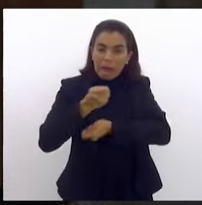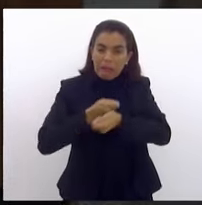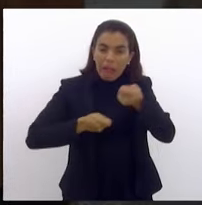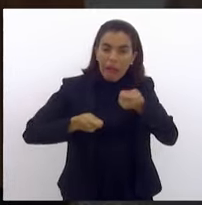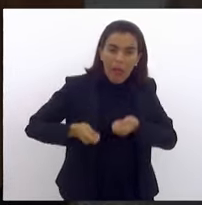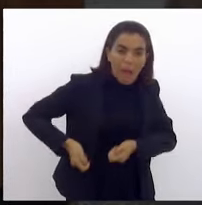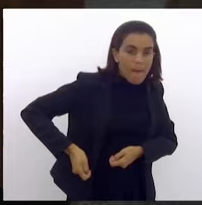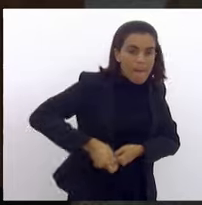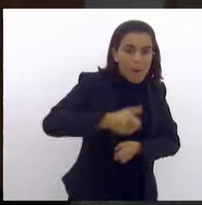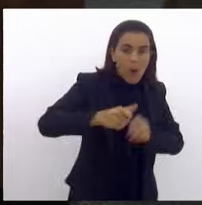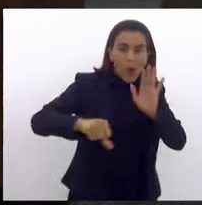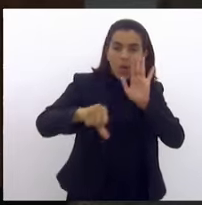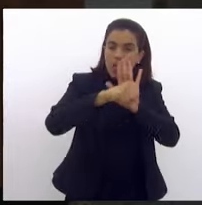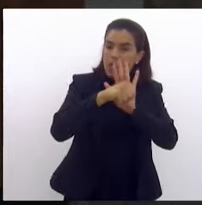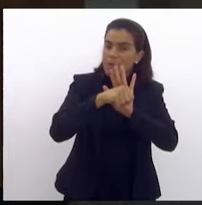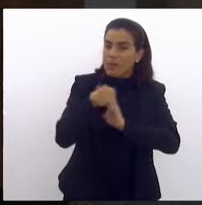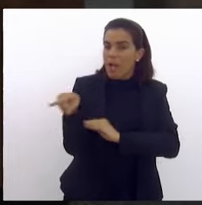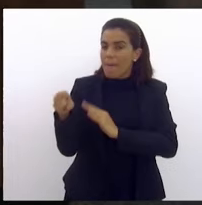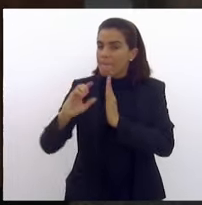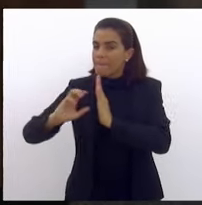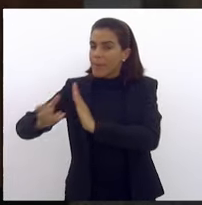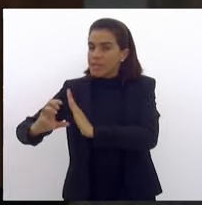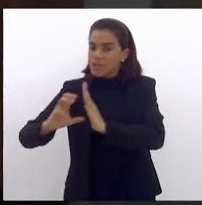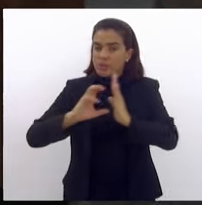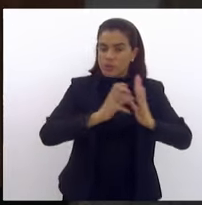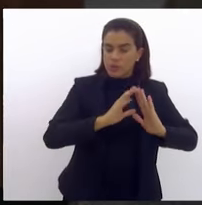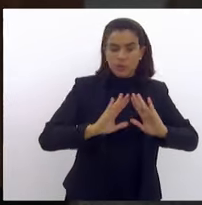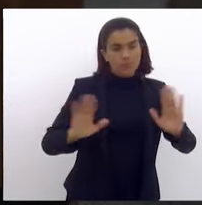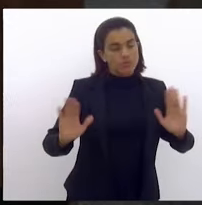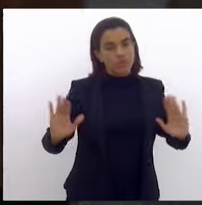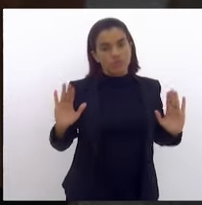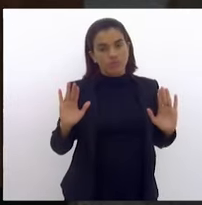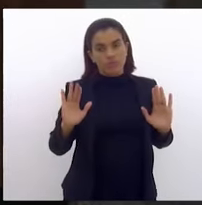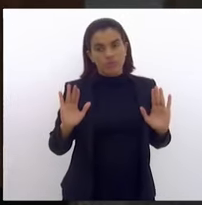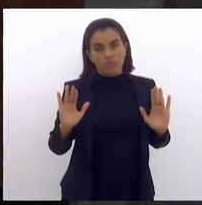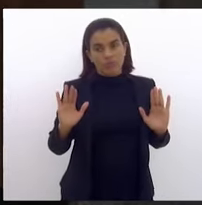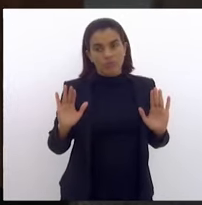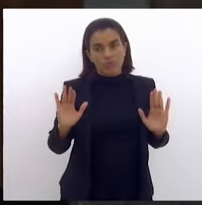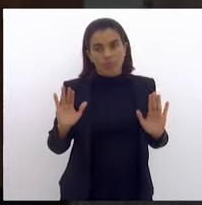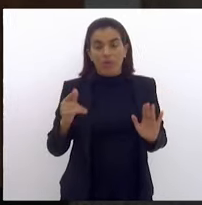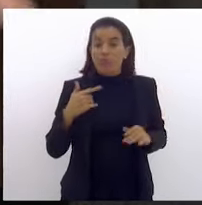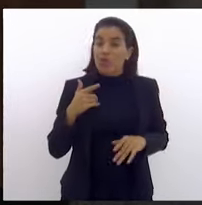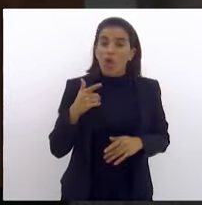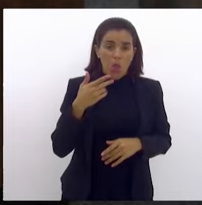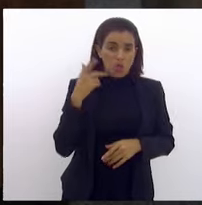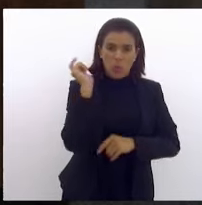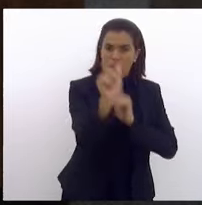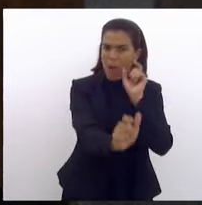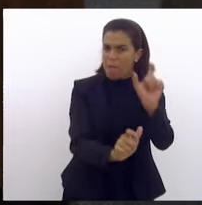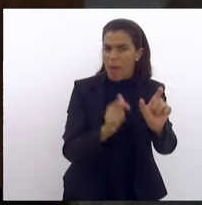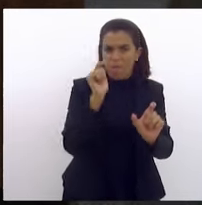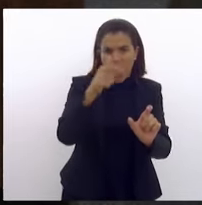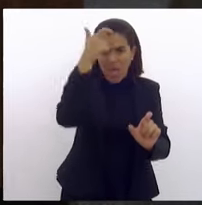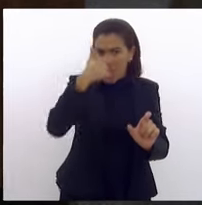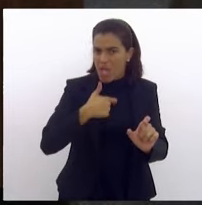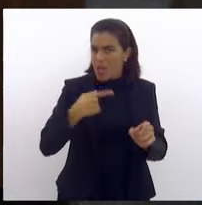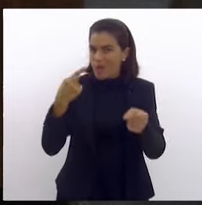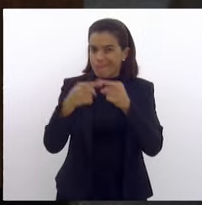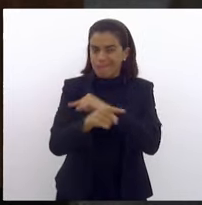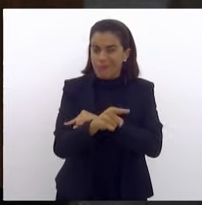criminalizar esse ou aquele partido político. Não sou de atacar ninguém,